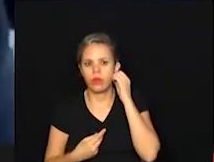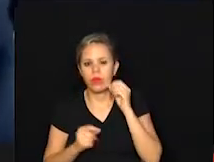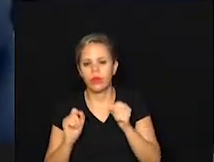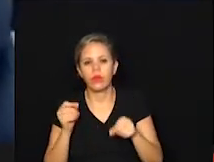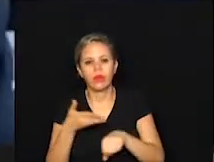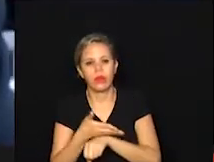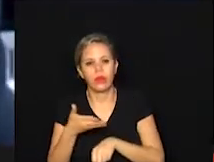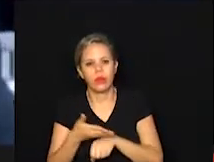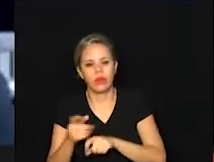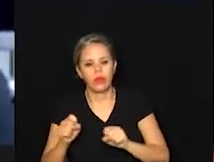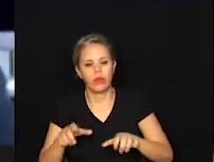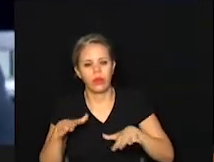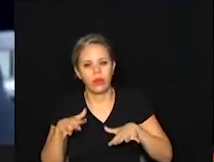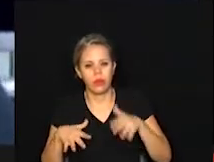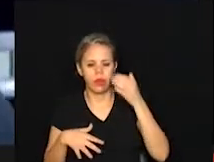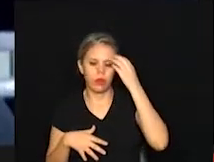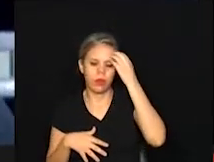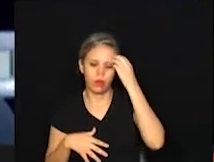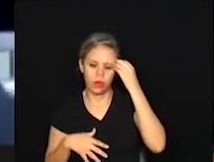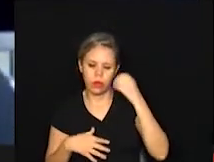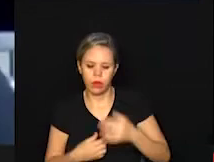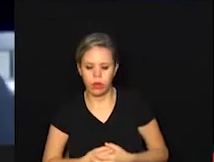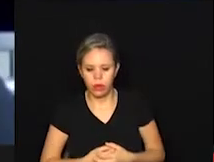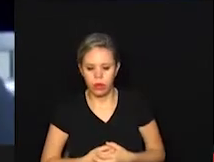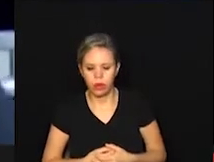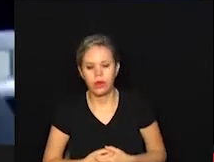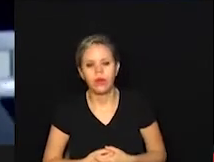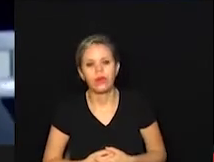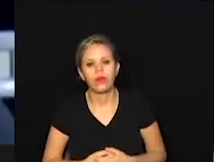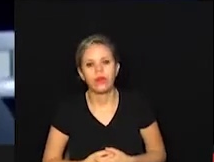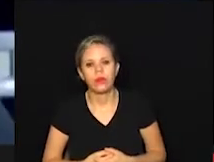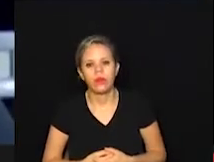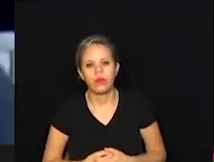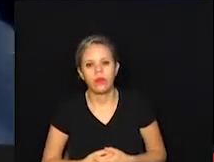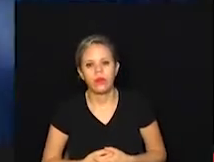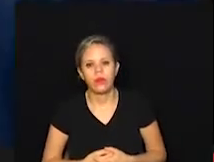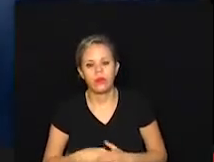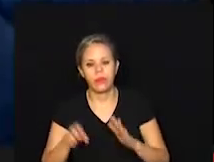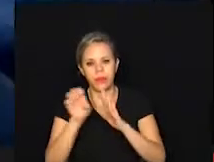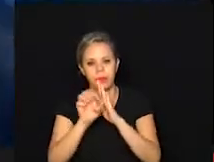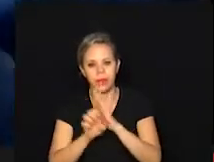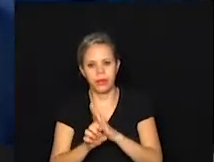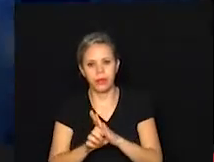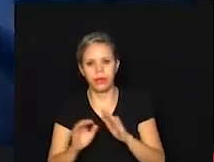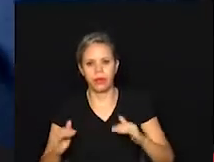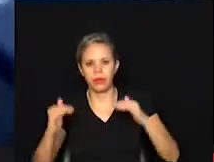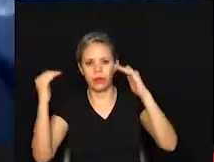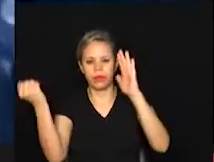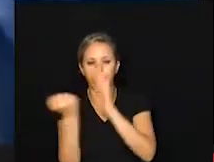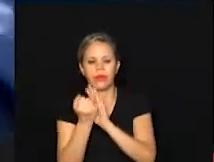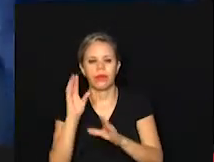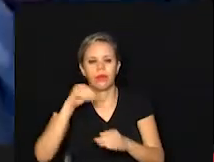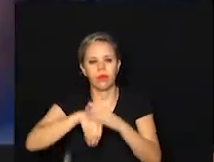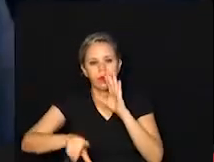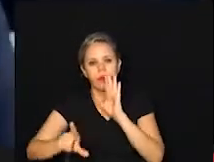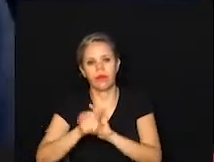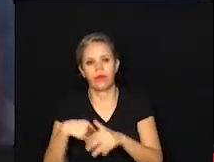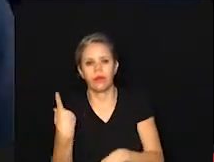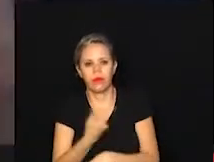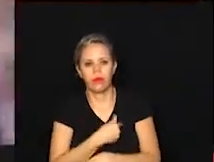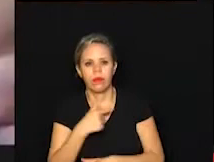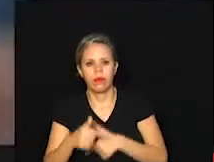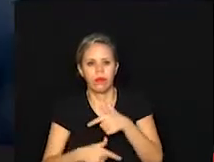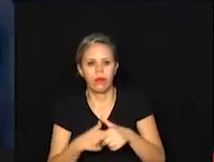participa dessa audiência, desse debate público, que o Estatuto, que é o marco legal de todo o